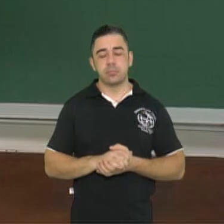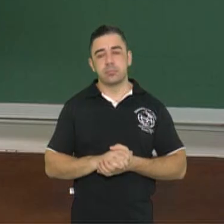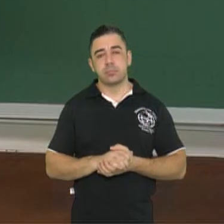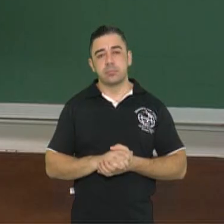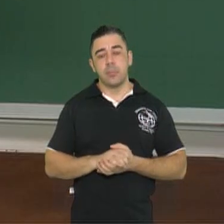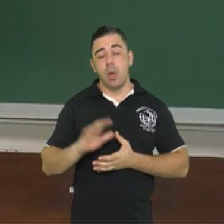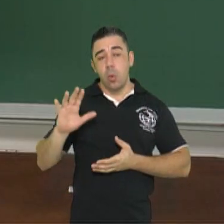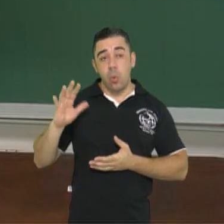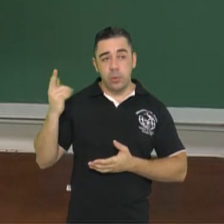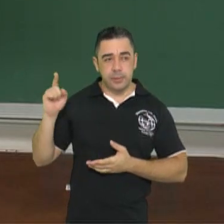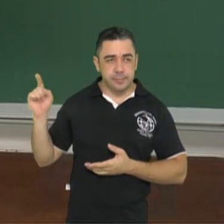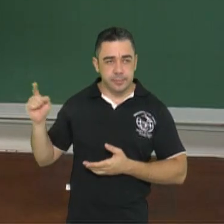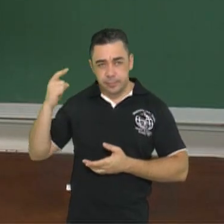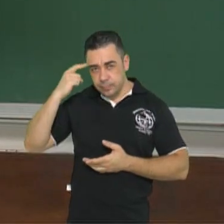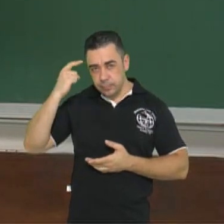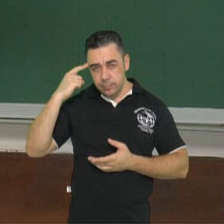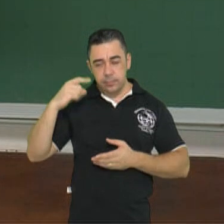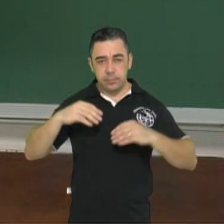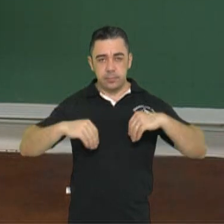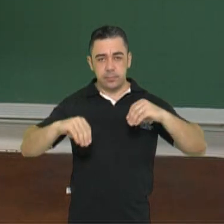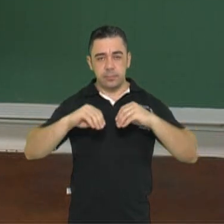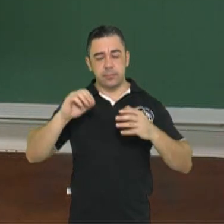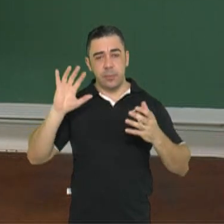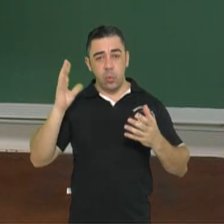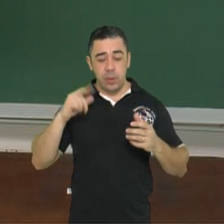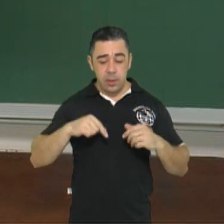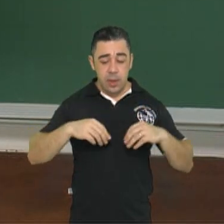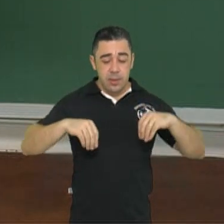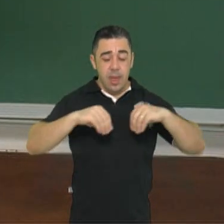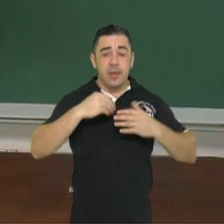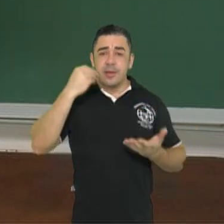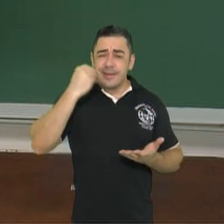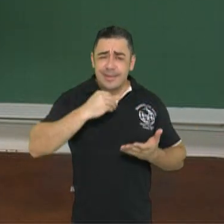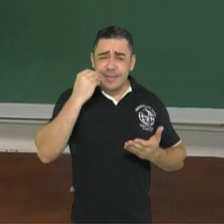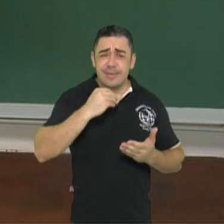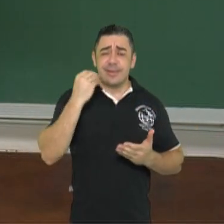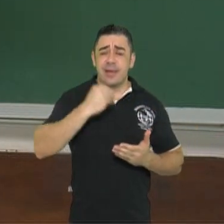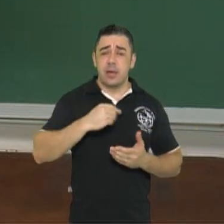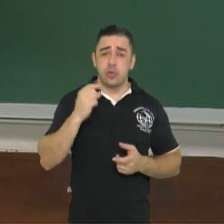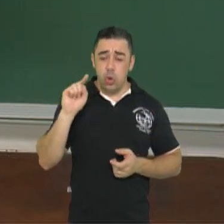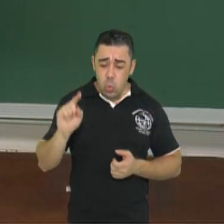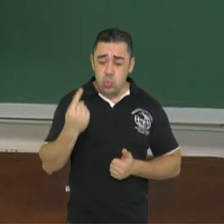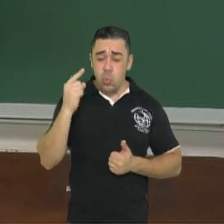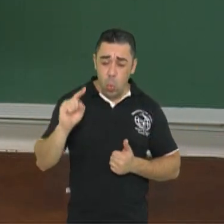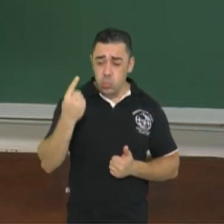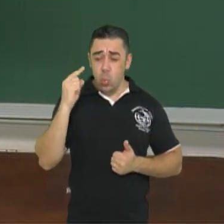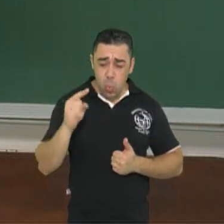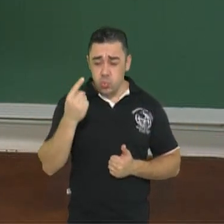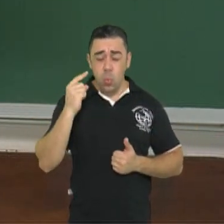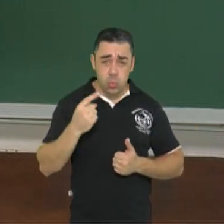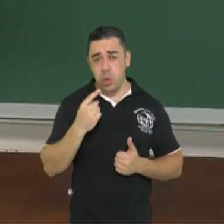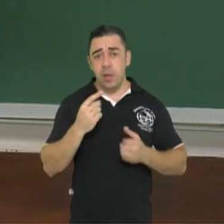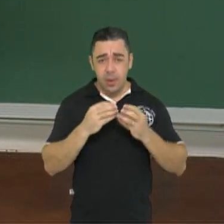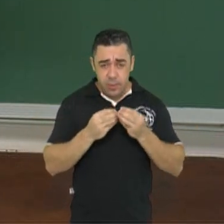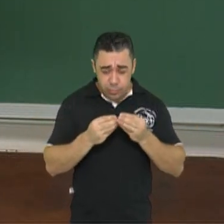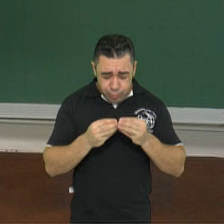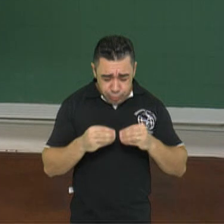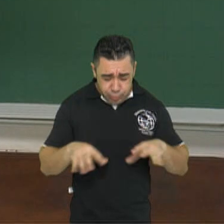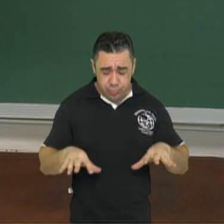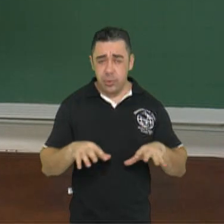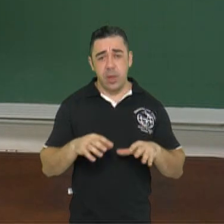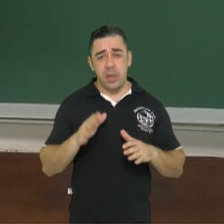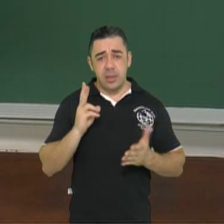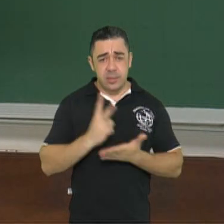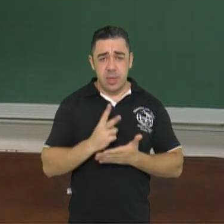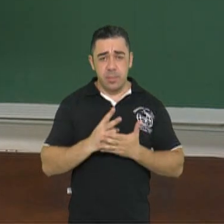O que acontece quando a gente pensa em solo? Esgotamento do solo. Pois se você está plantando só uma coisa, vai consumir sempre os mesmos